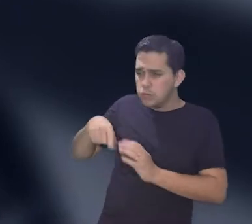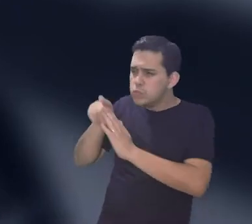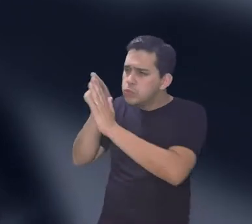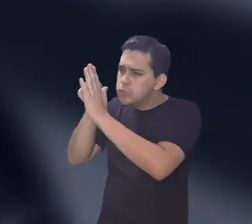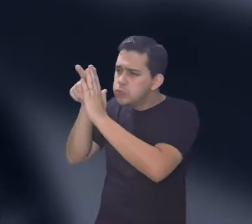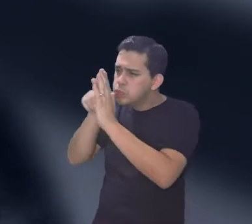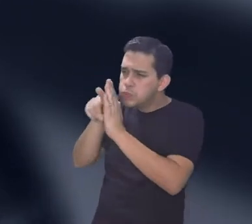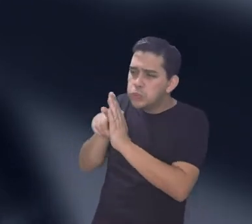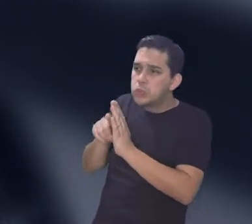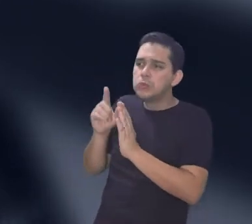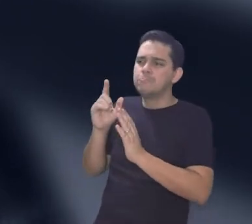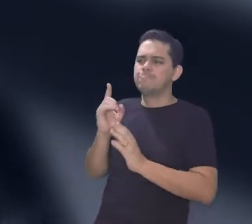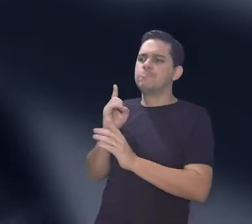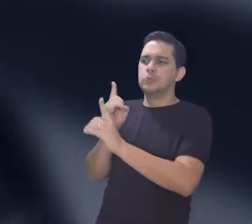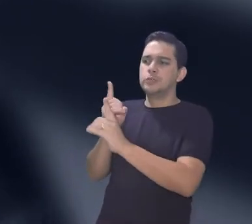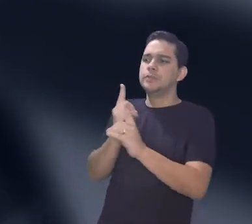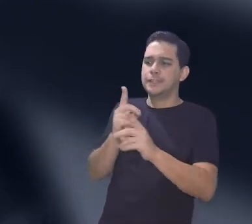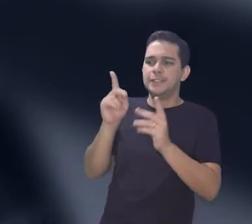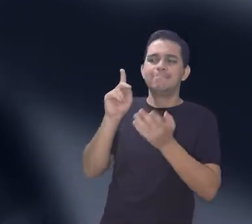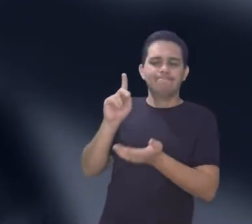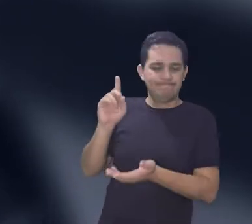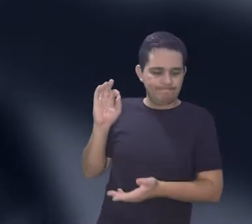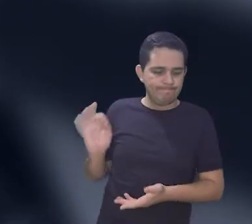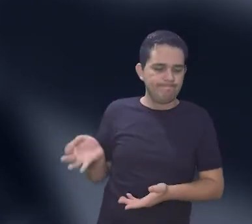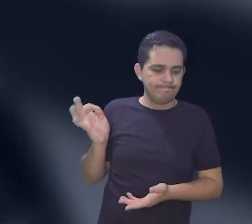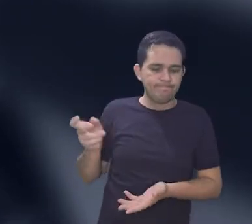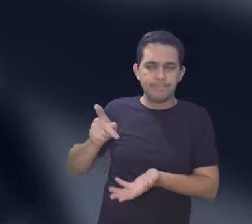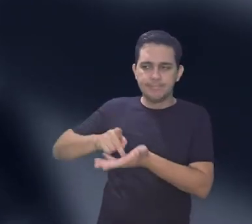grandes indagações, que realmente o atendimento se